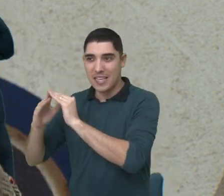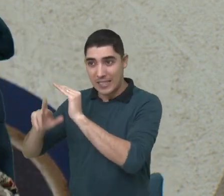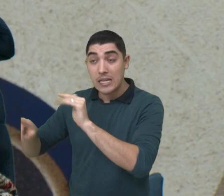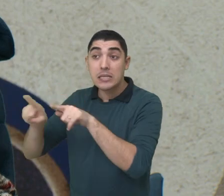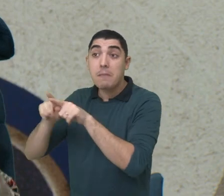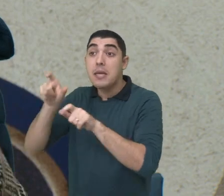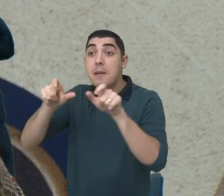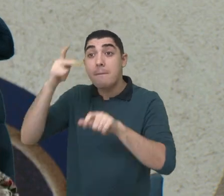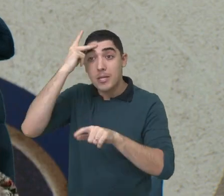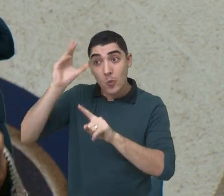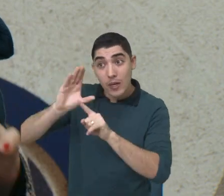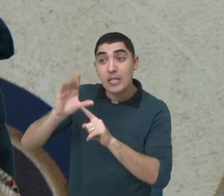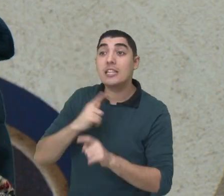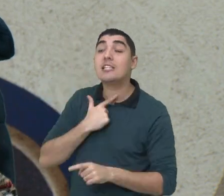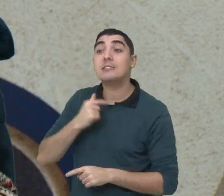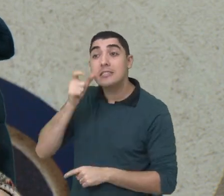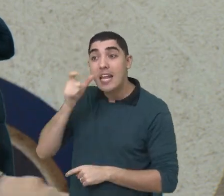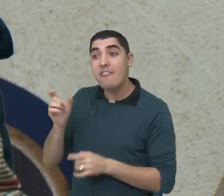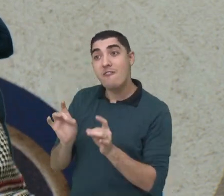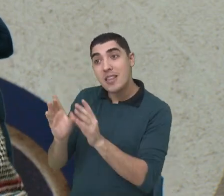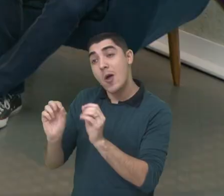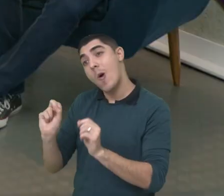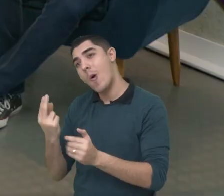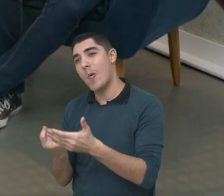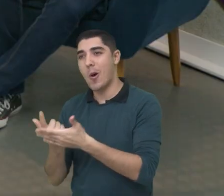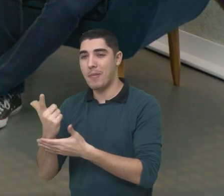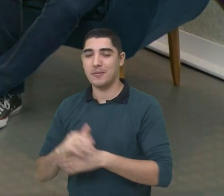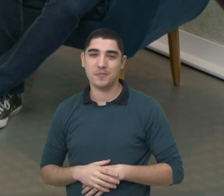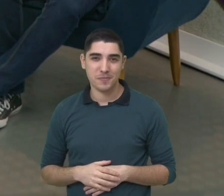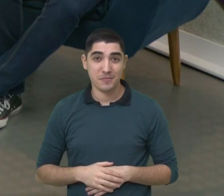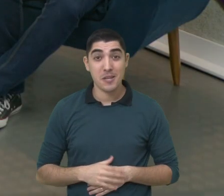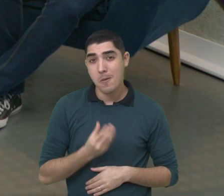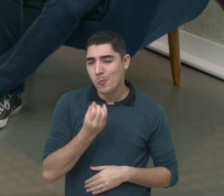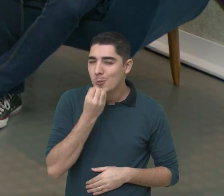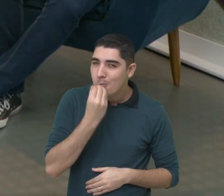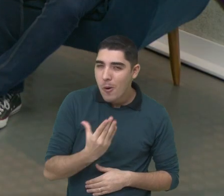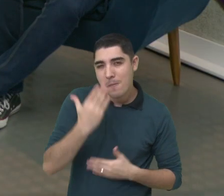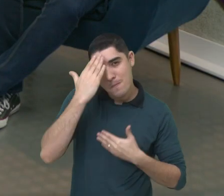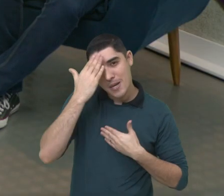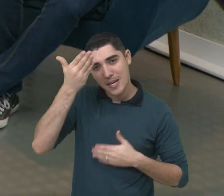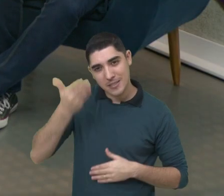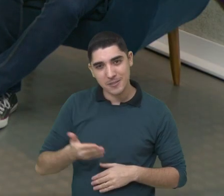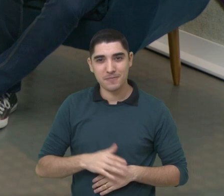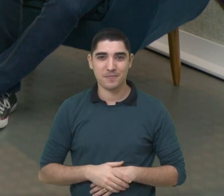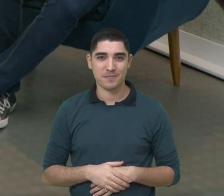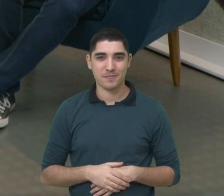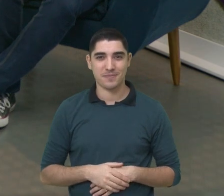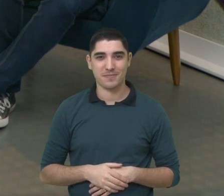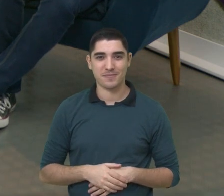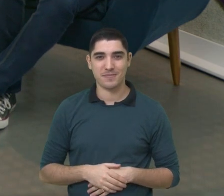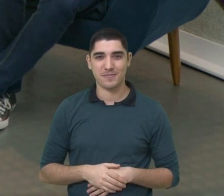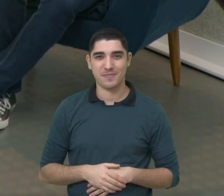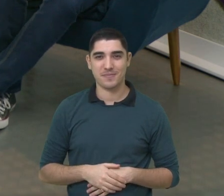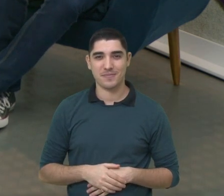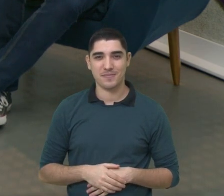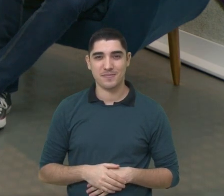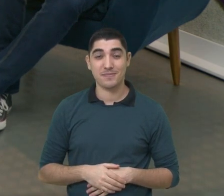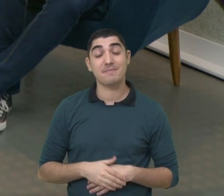e interessados em vendas e compra. Muito bom. Foi muito bom, muito obrigada mesmo. Eu que